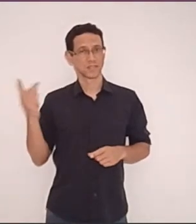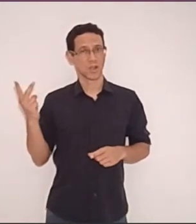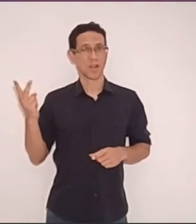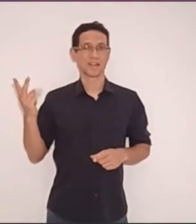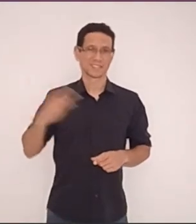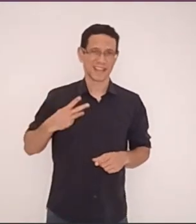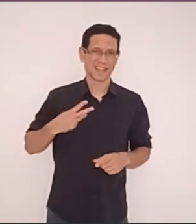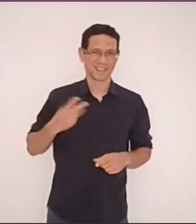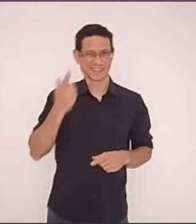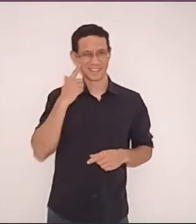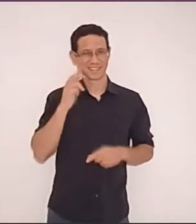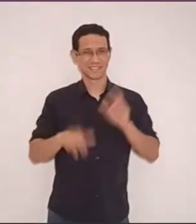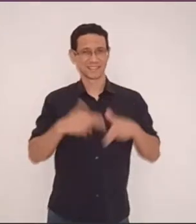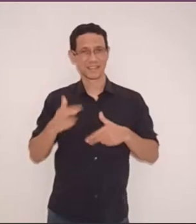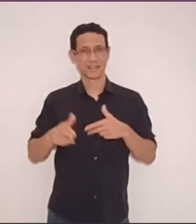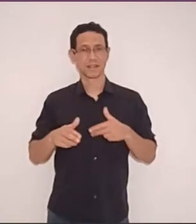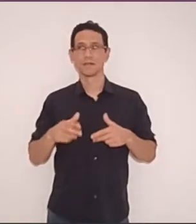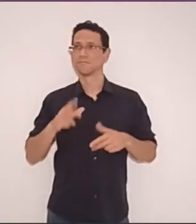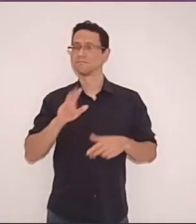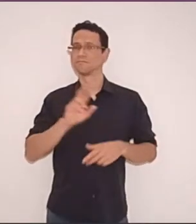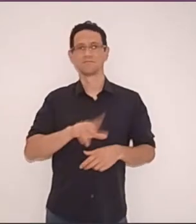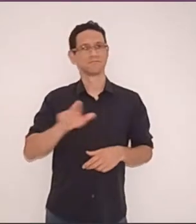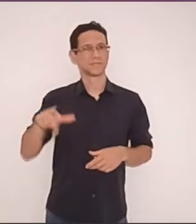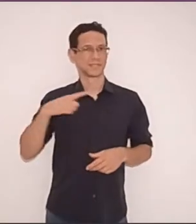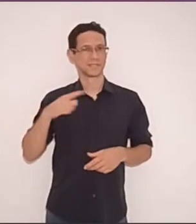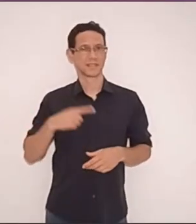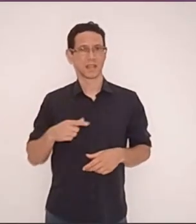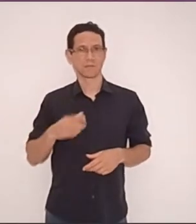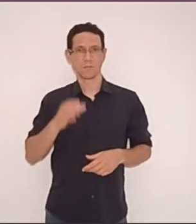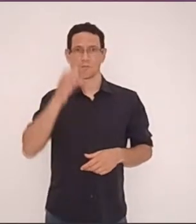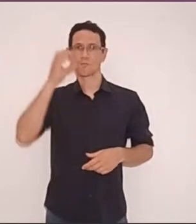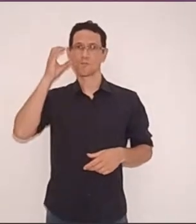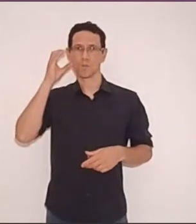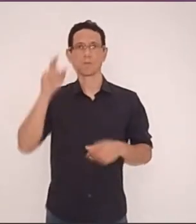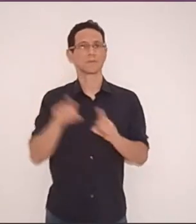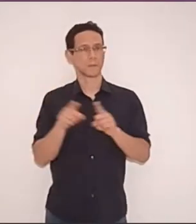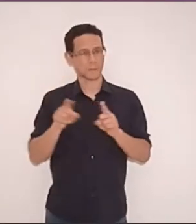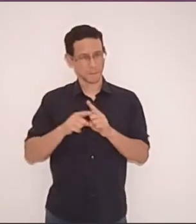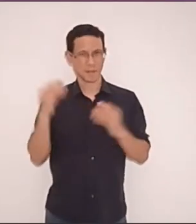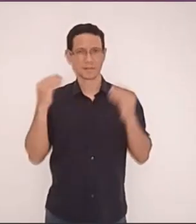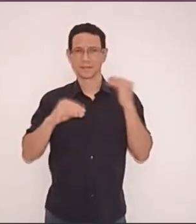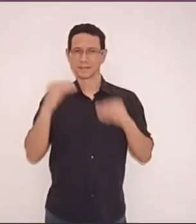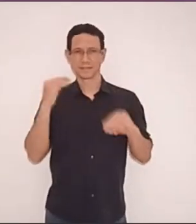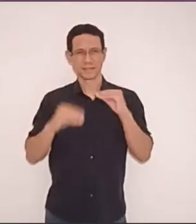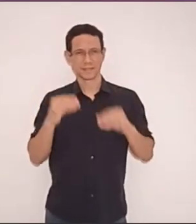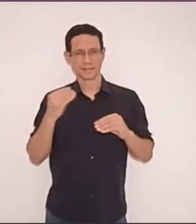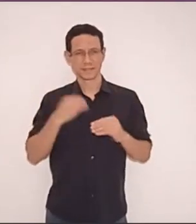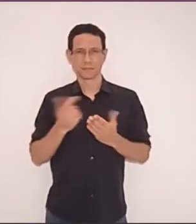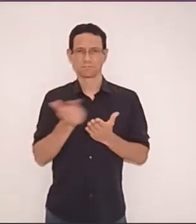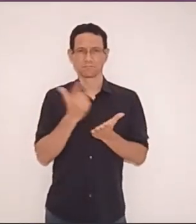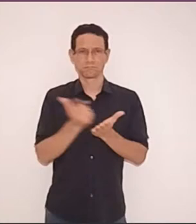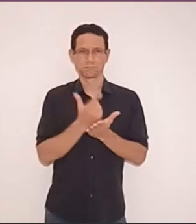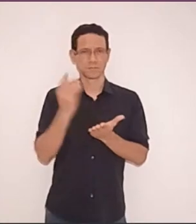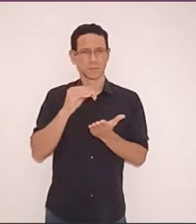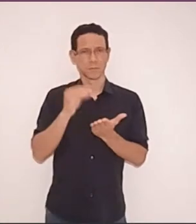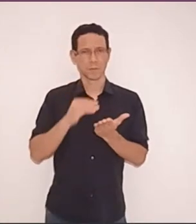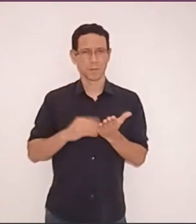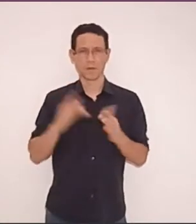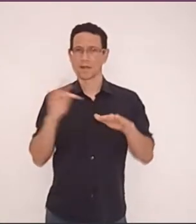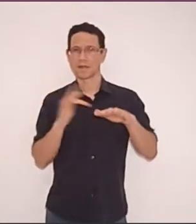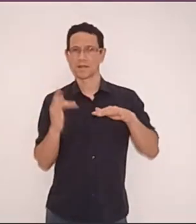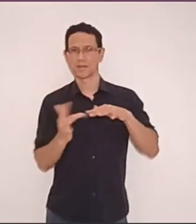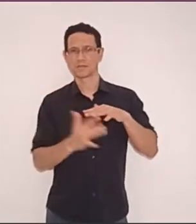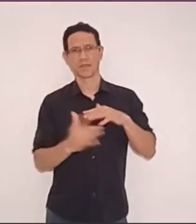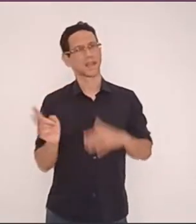mais Jesus e de forma anônima que enviaram para a gente na página e que não foram publicados nas